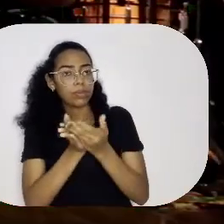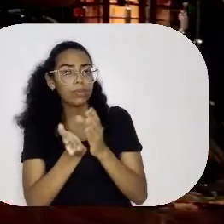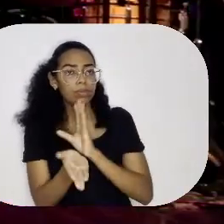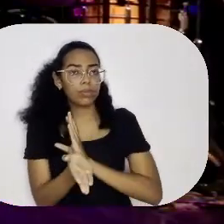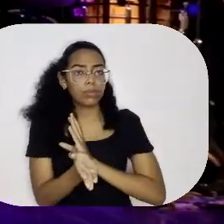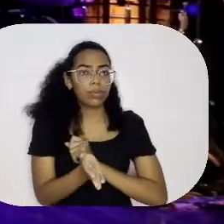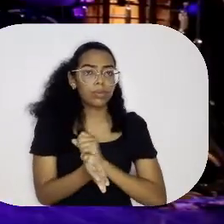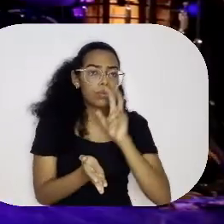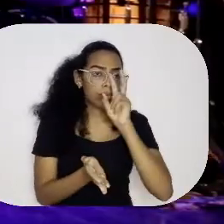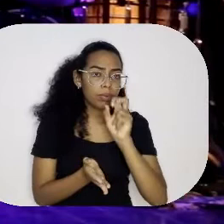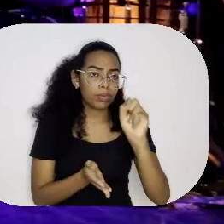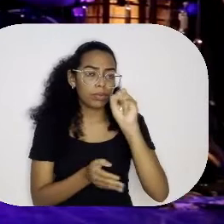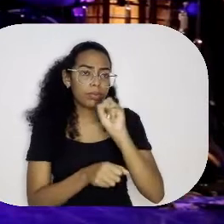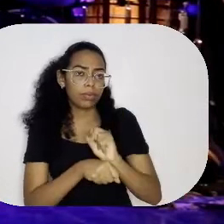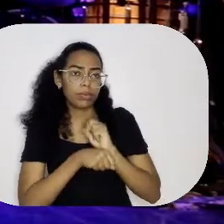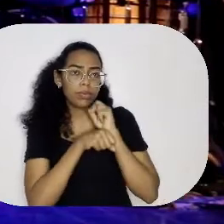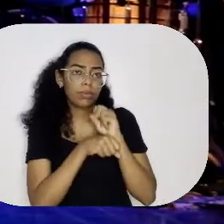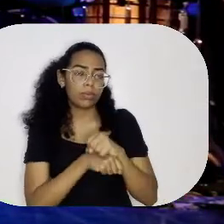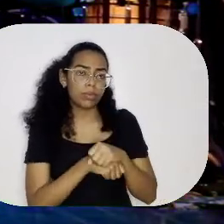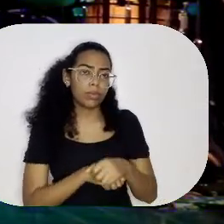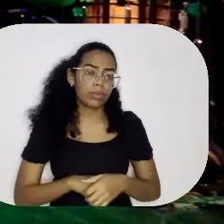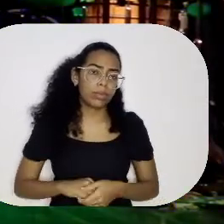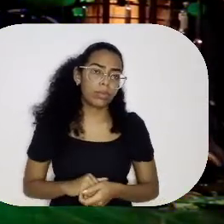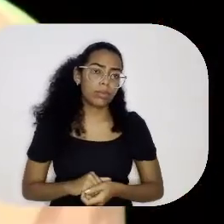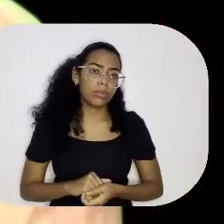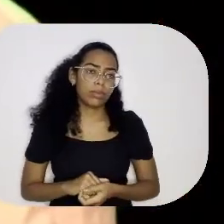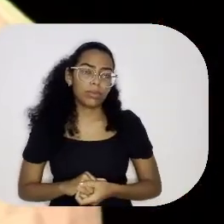amor, força e esperança,